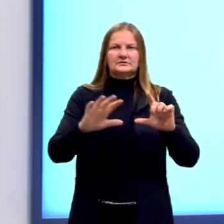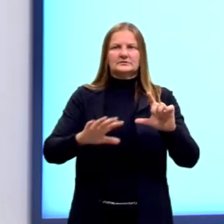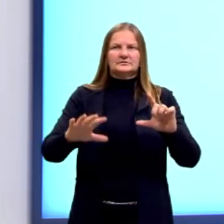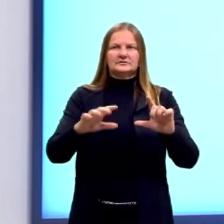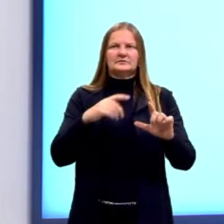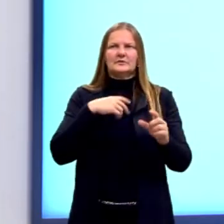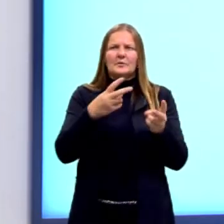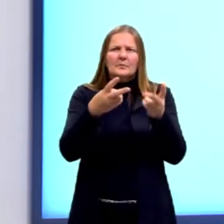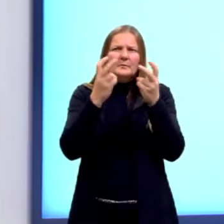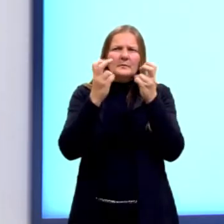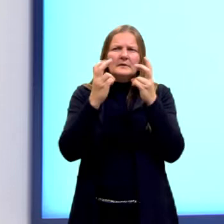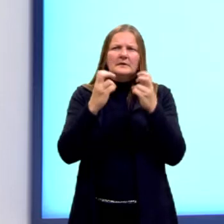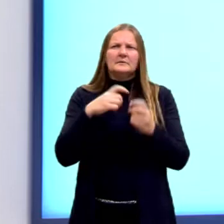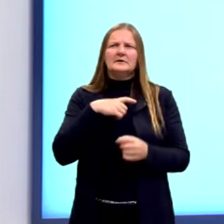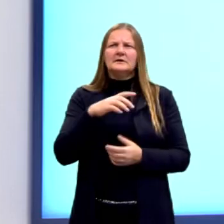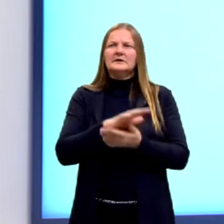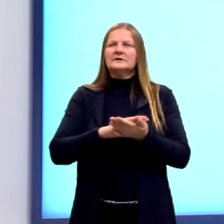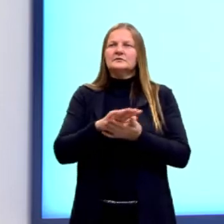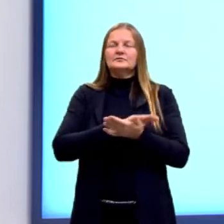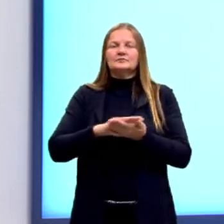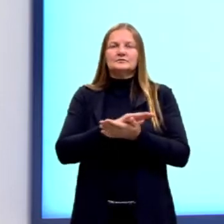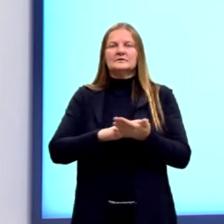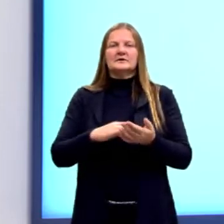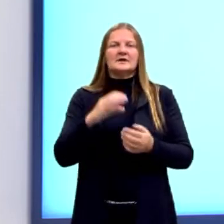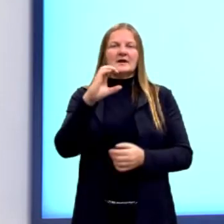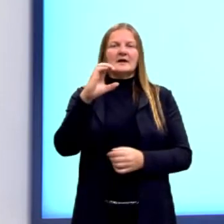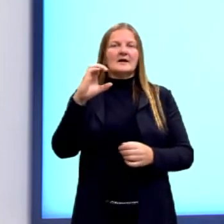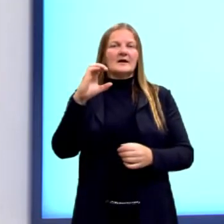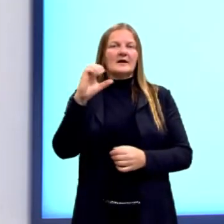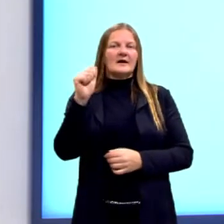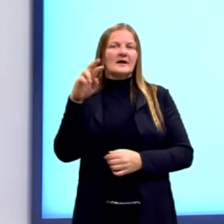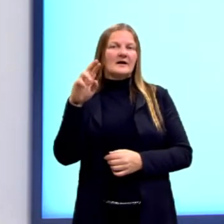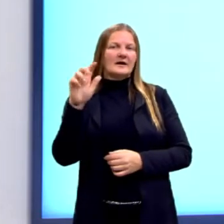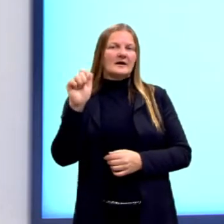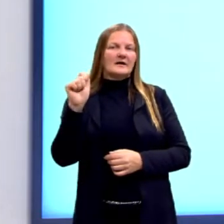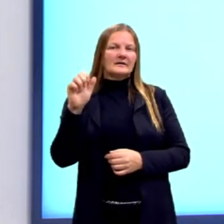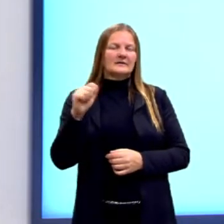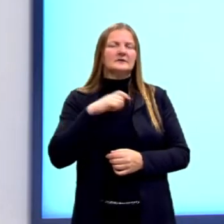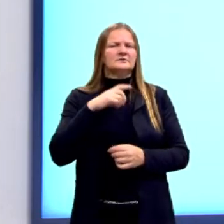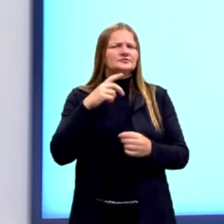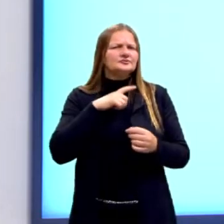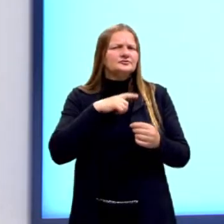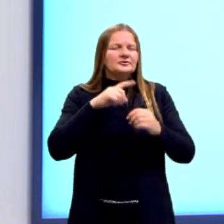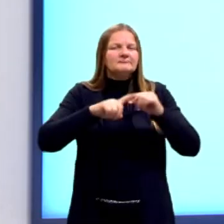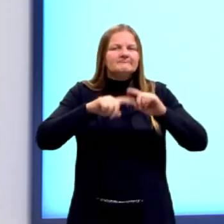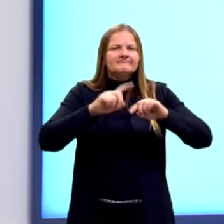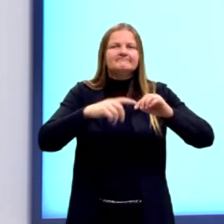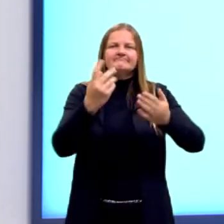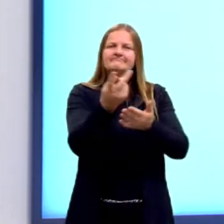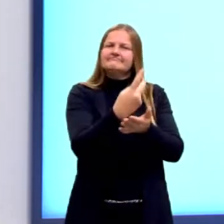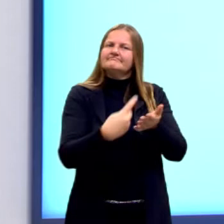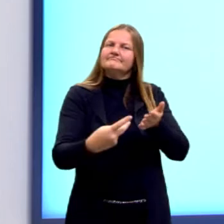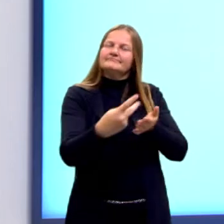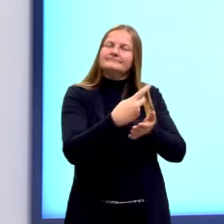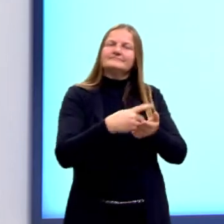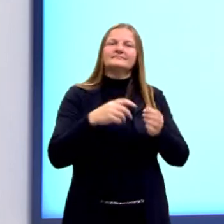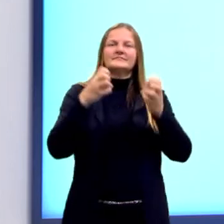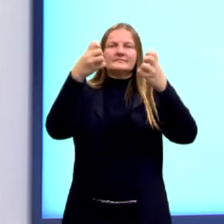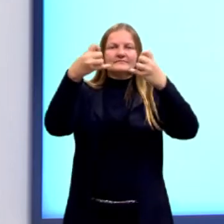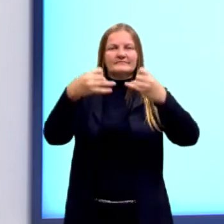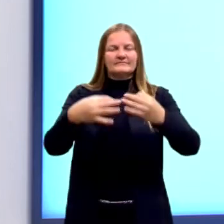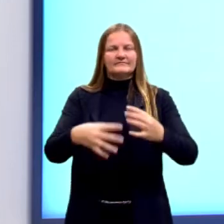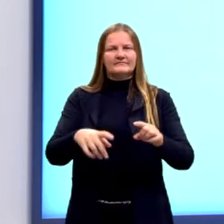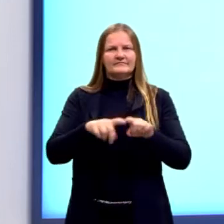vejo que aqui a gente não mais coloca as cargas na última aula a gente viu festas desenhos né E já falei para